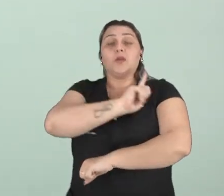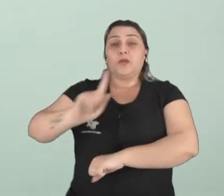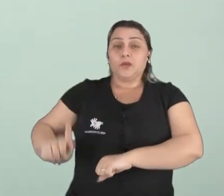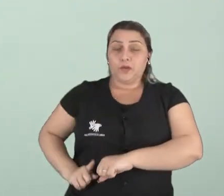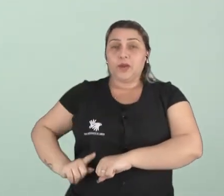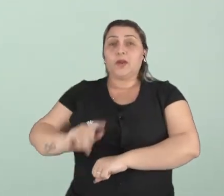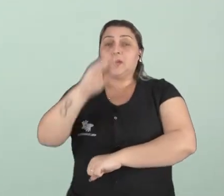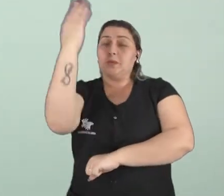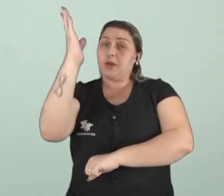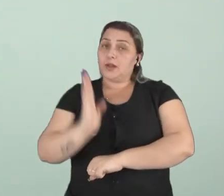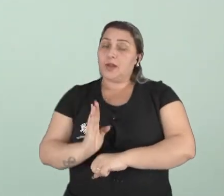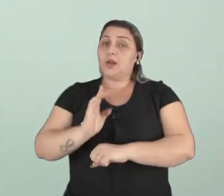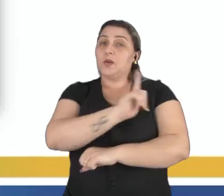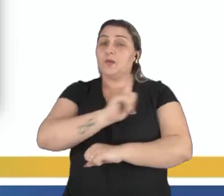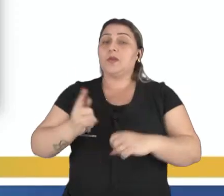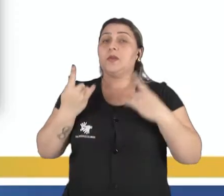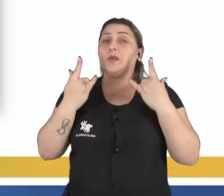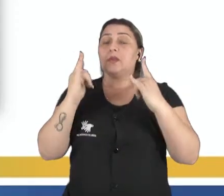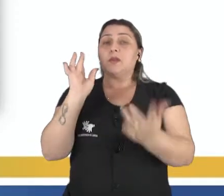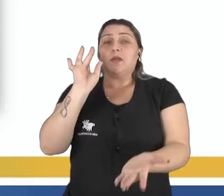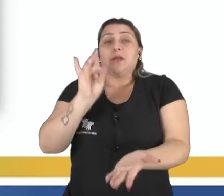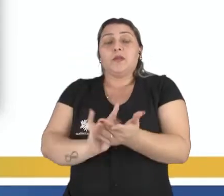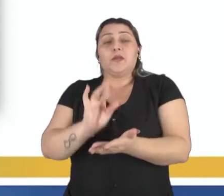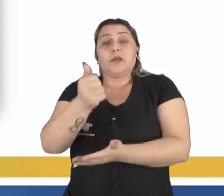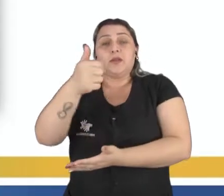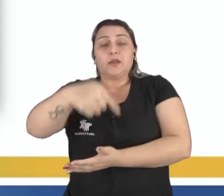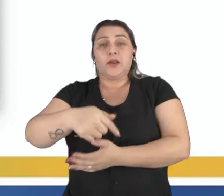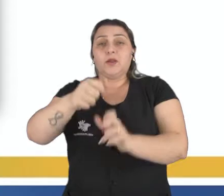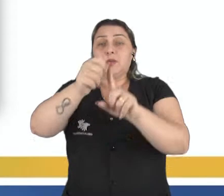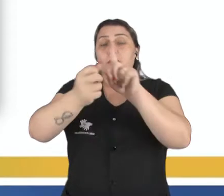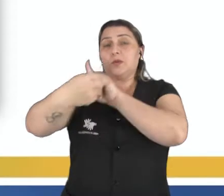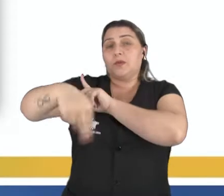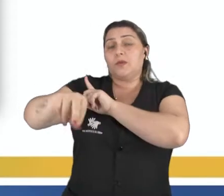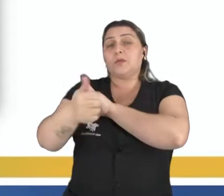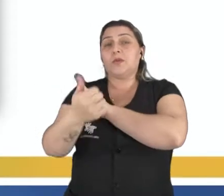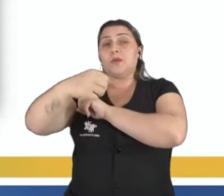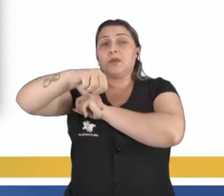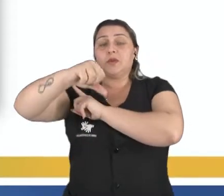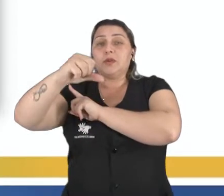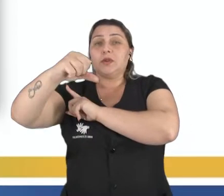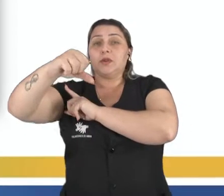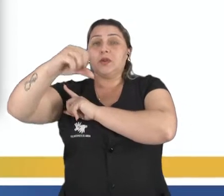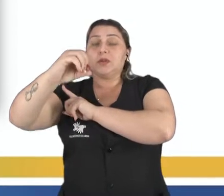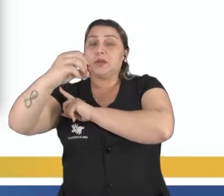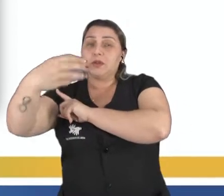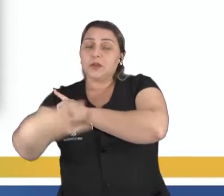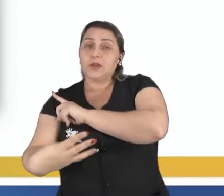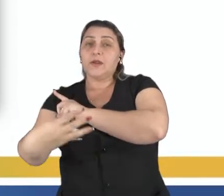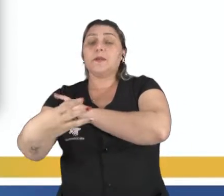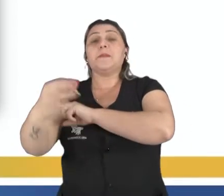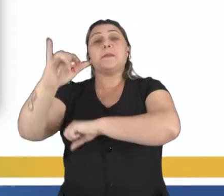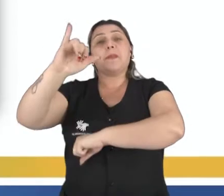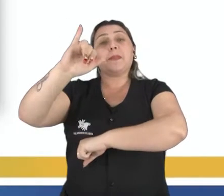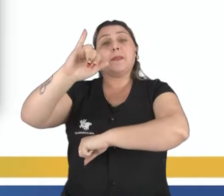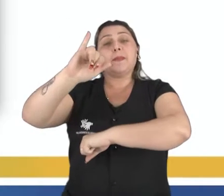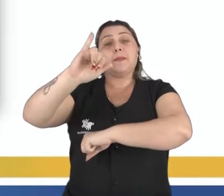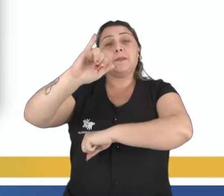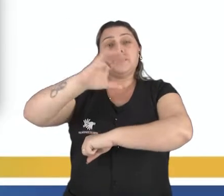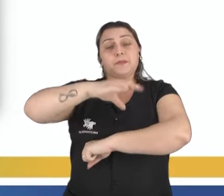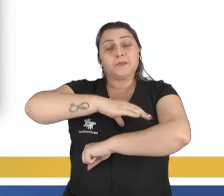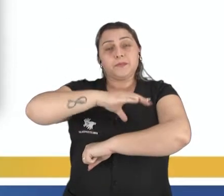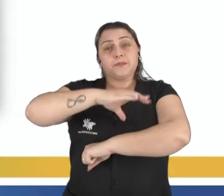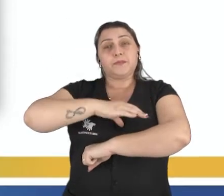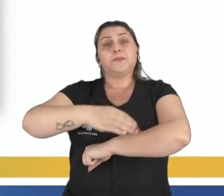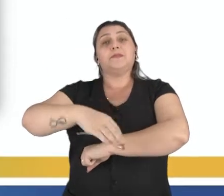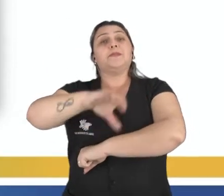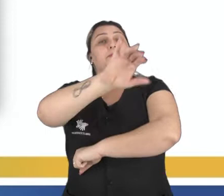brasileiro e boliviano, firmado em 17 de novembro de 1903, na cidade de Petrópolis, no Rio